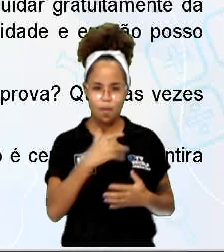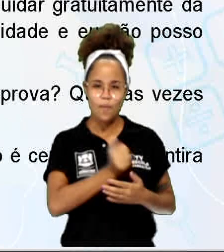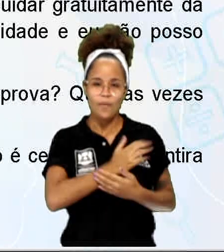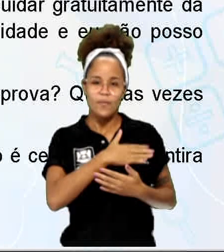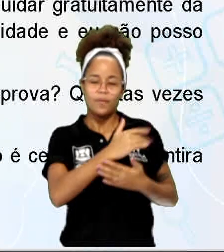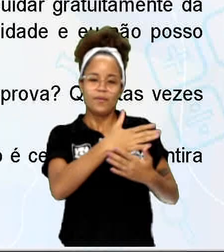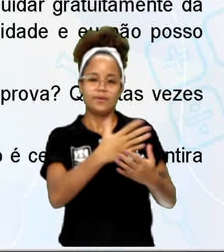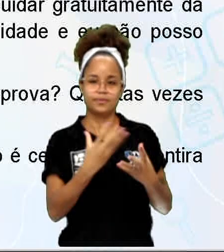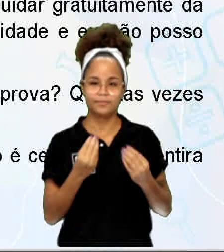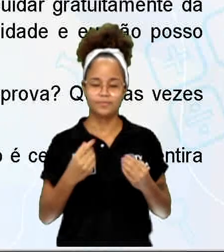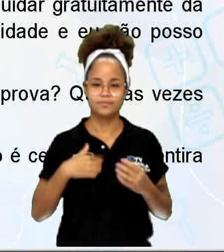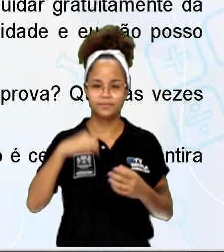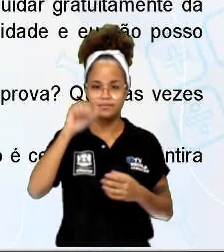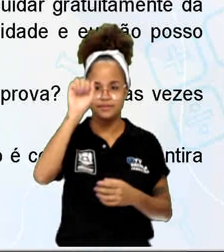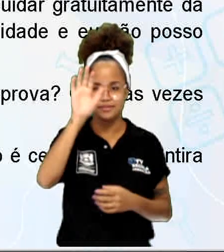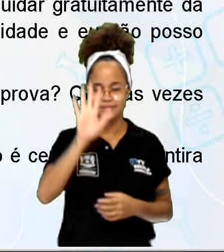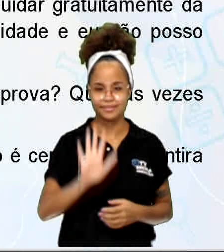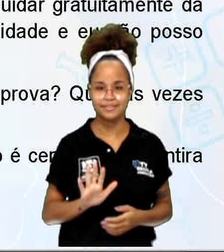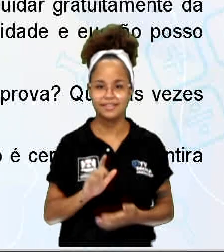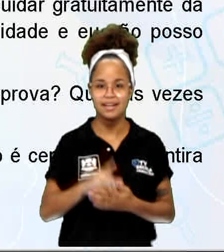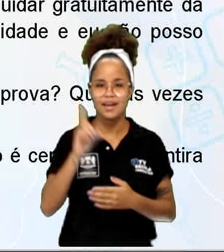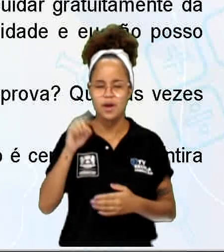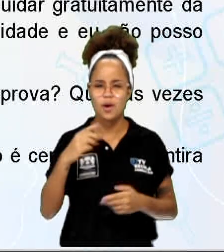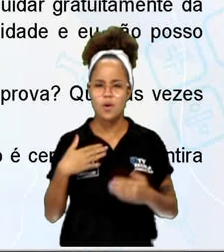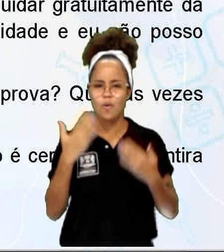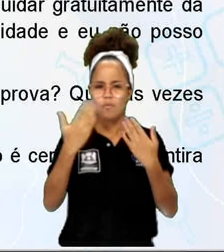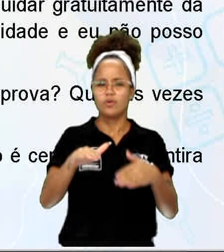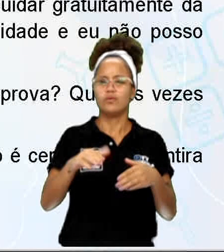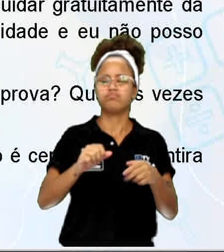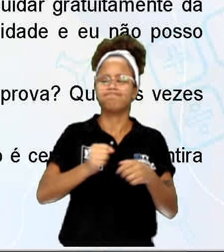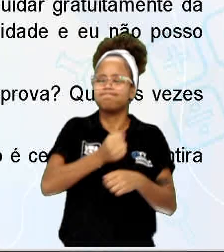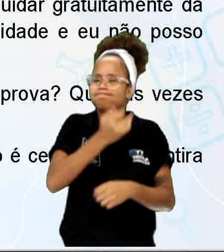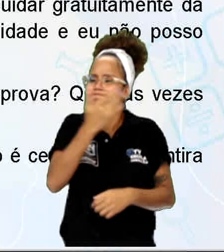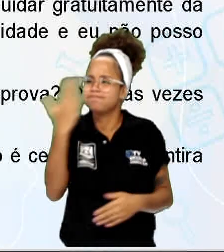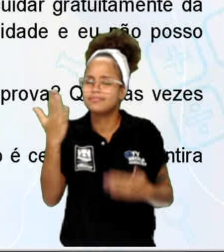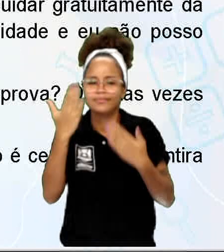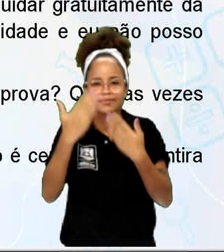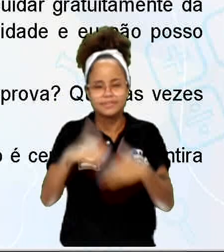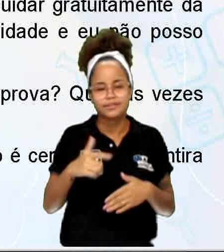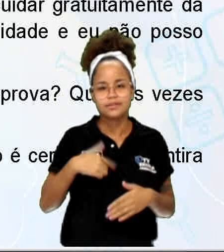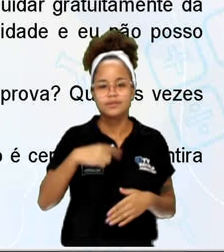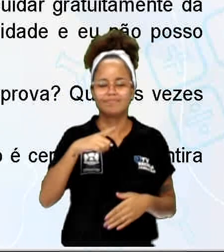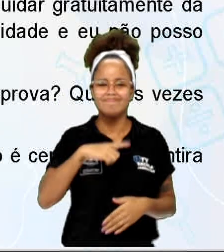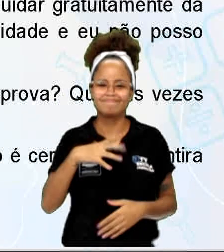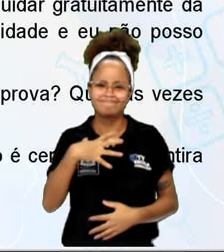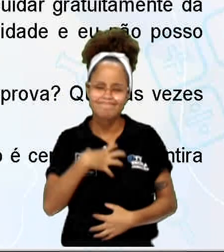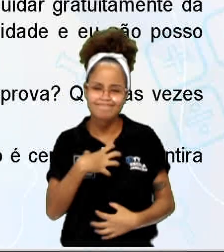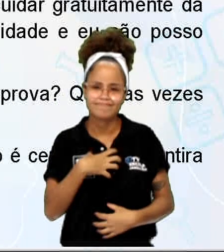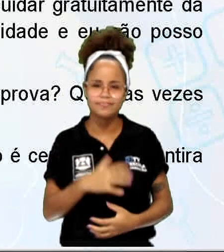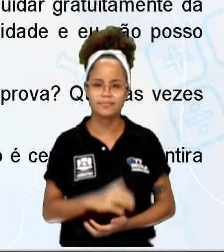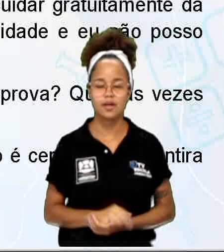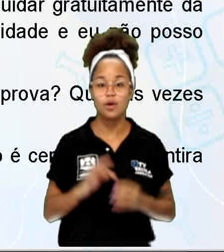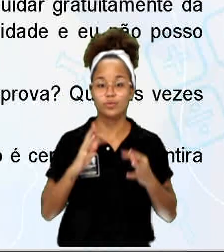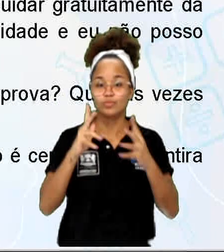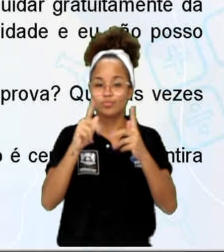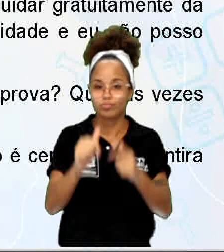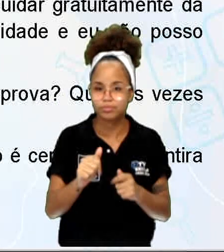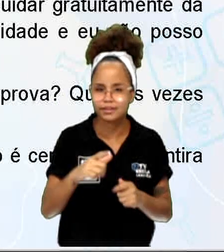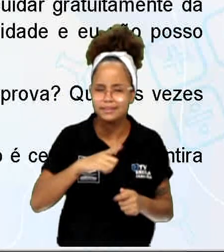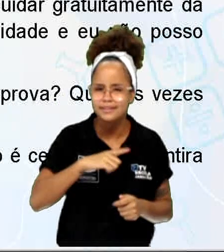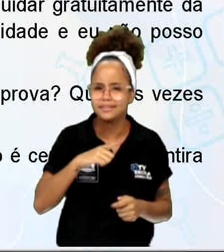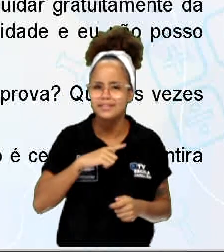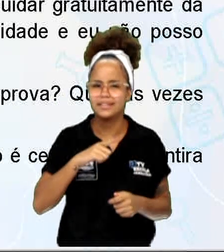minha esperança será posta à prova? Por quantas provas terá ela que passar? Tudo isso que está aí no ar,